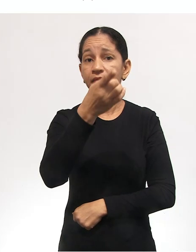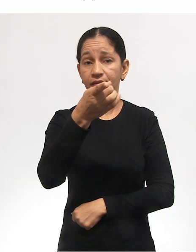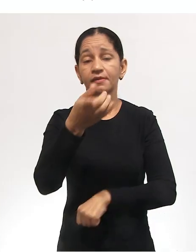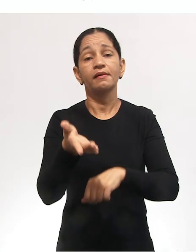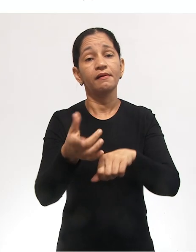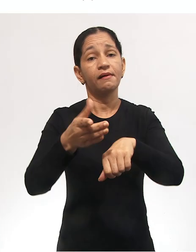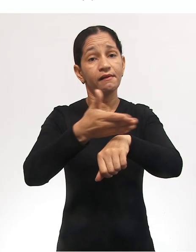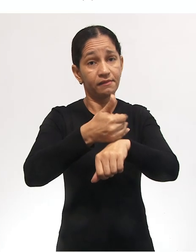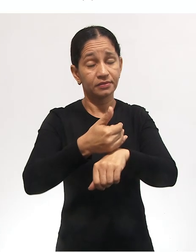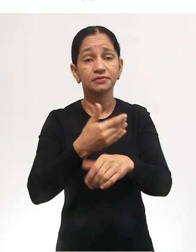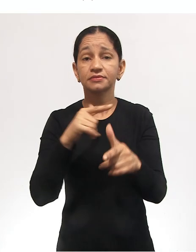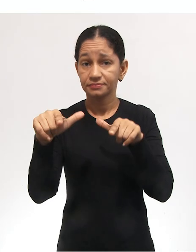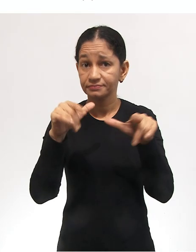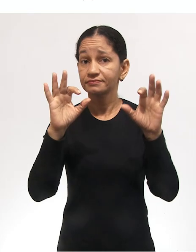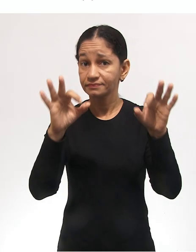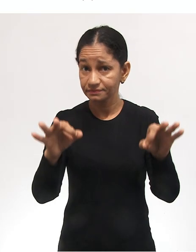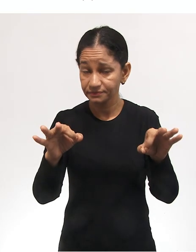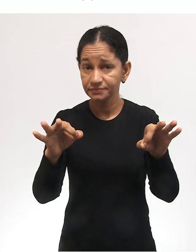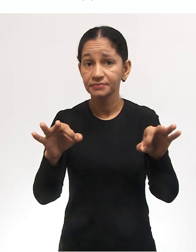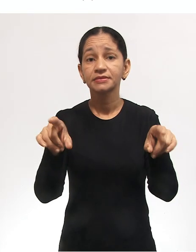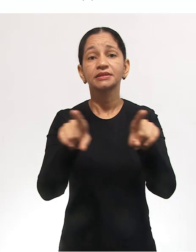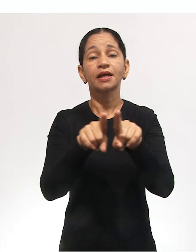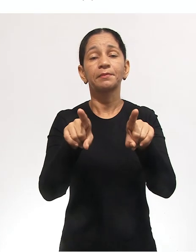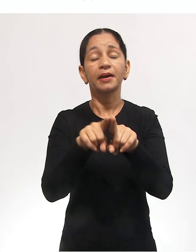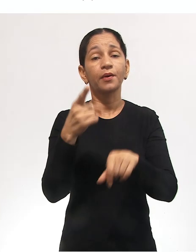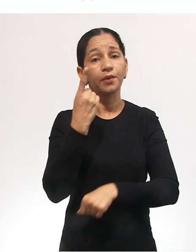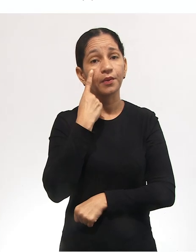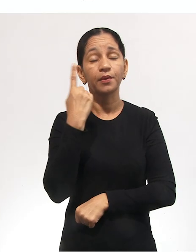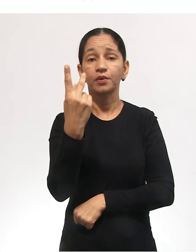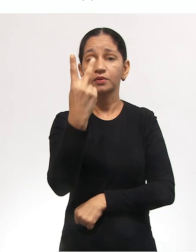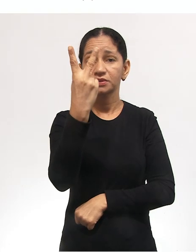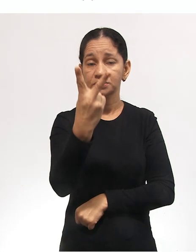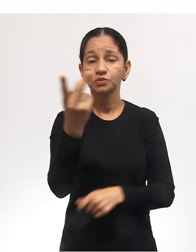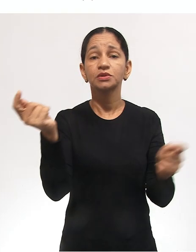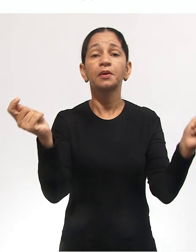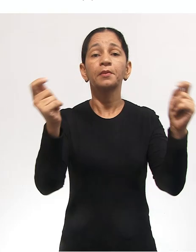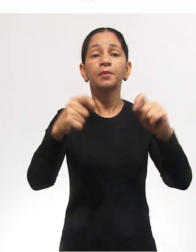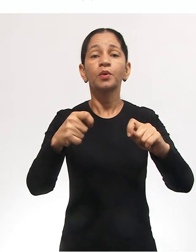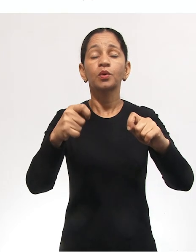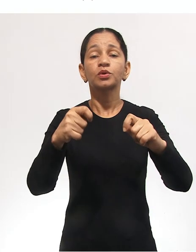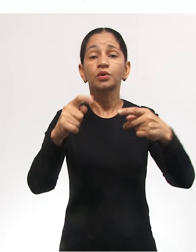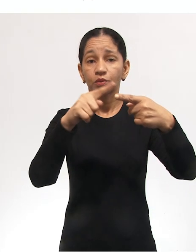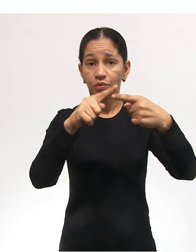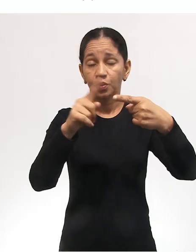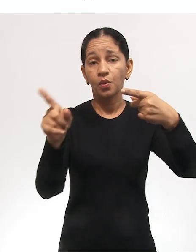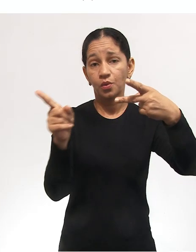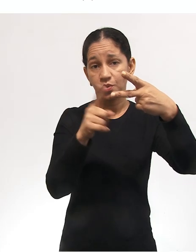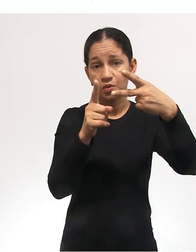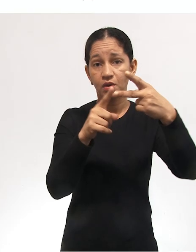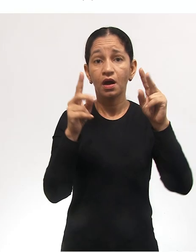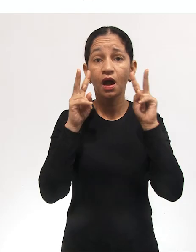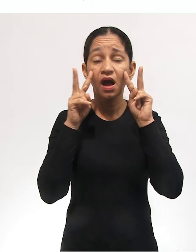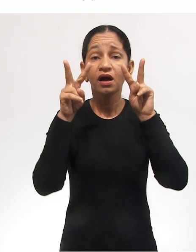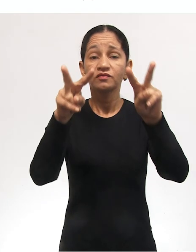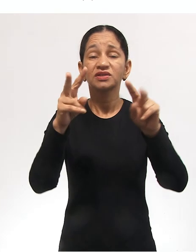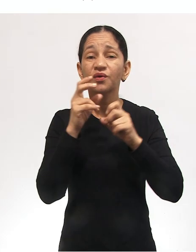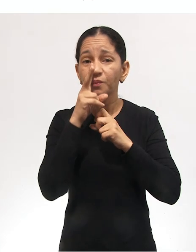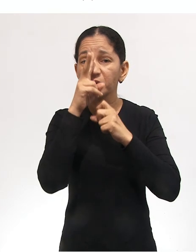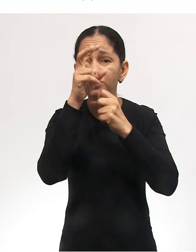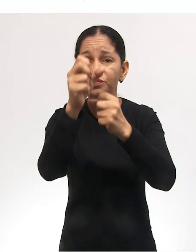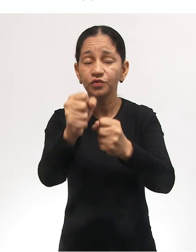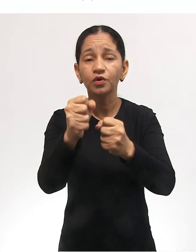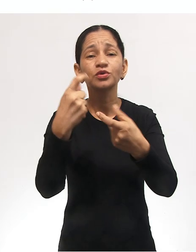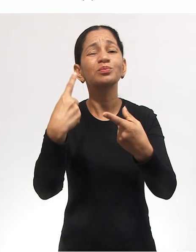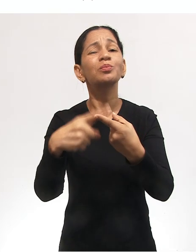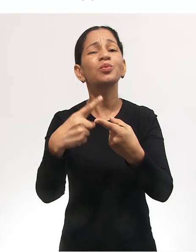Então, ali, aqui uma segunda possibilidade, além da Ler e do Dort, eu trouxe a visão, problemas